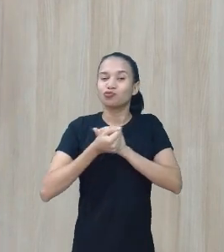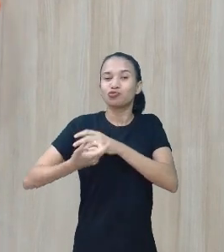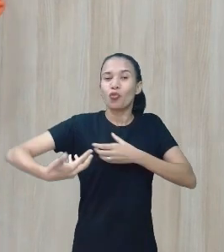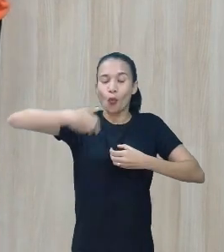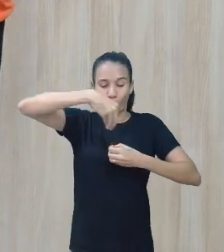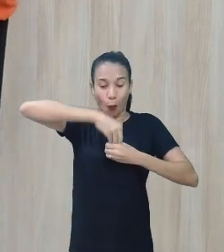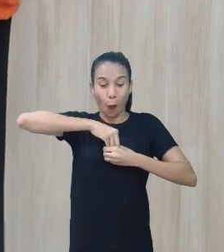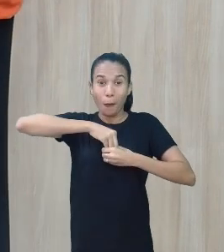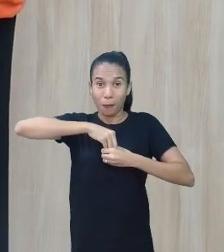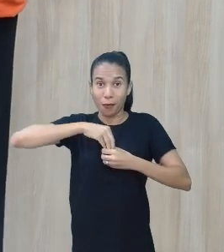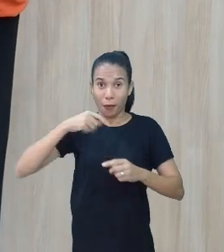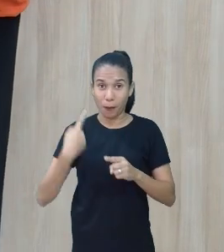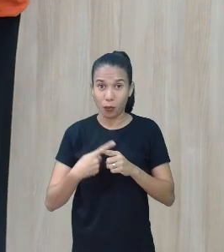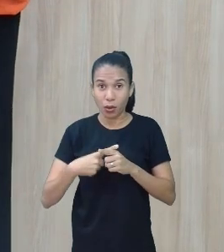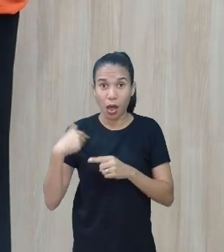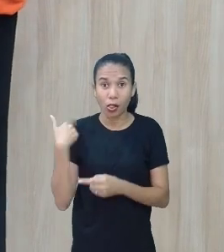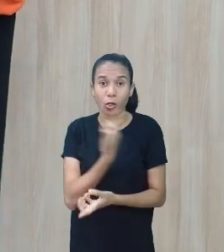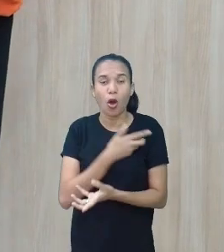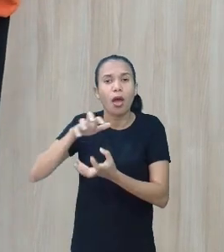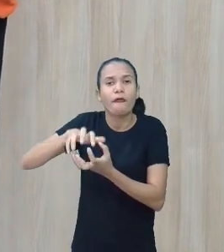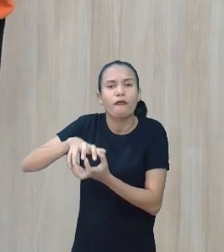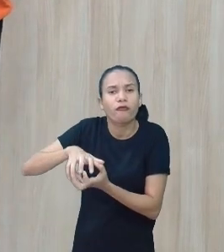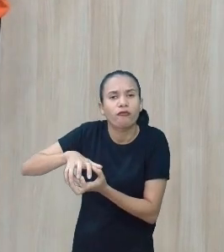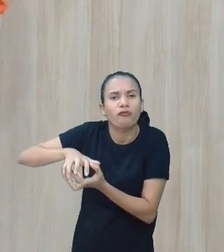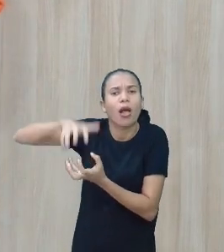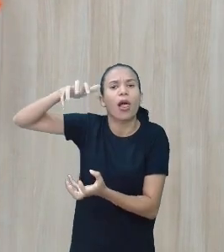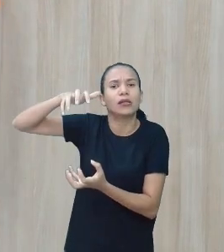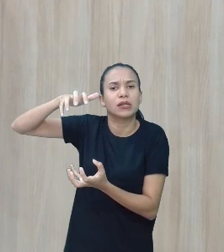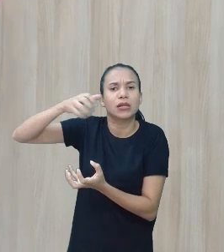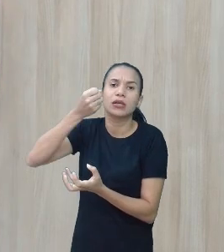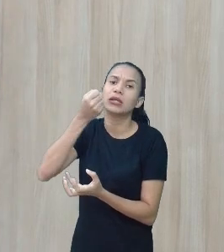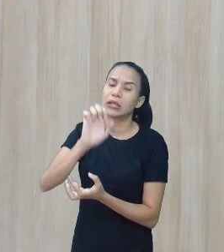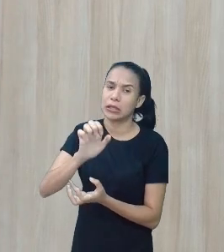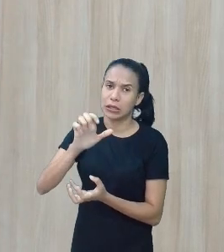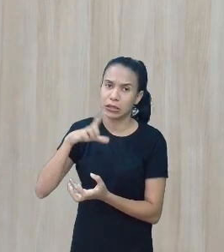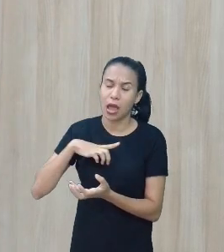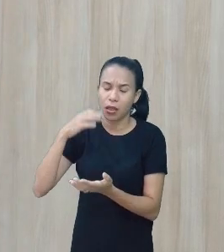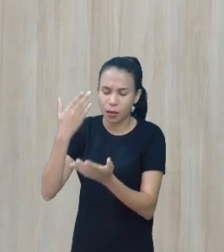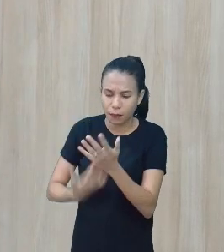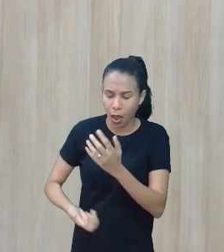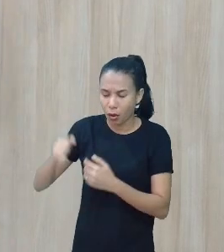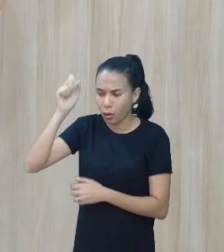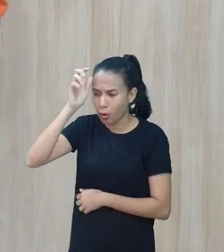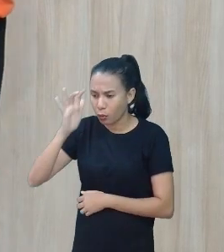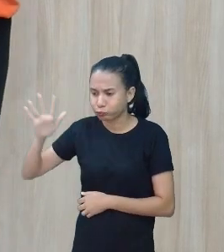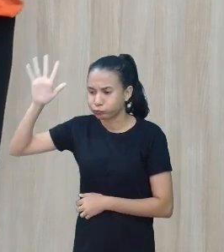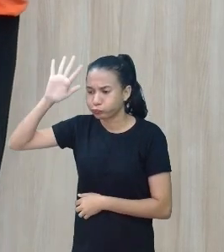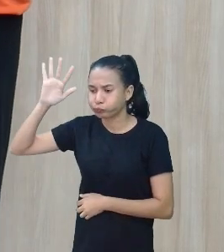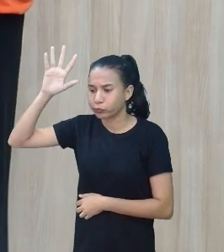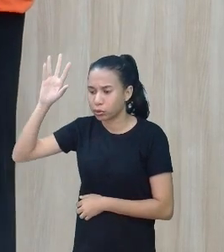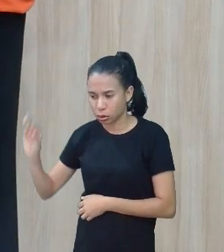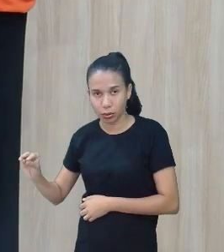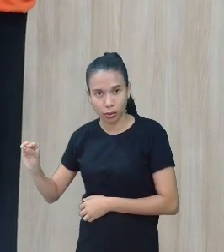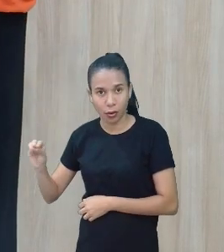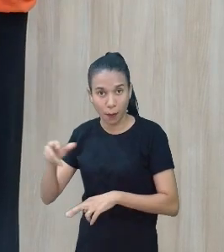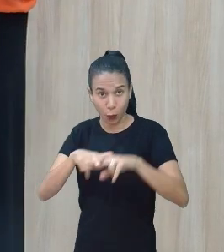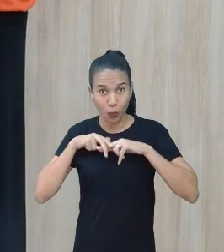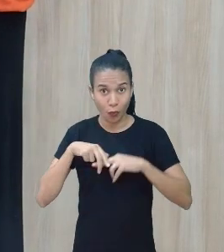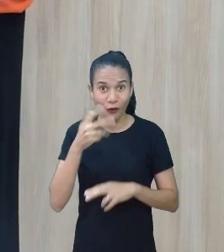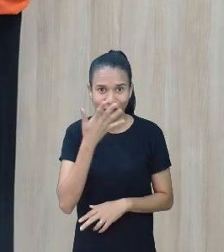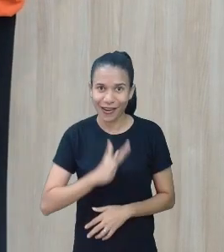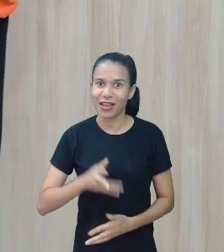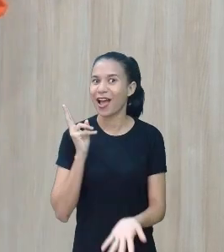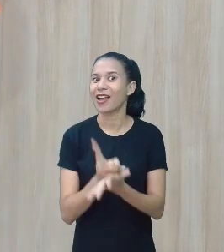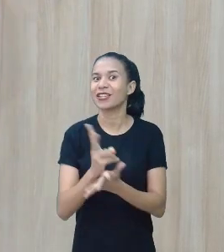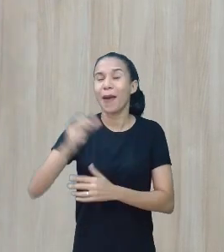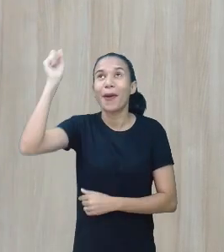porque a gente começa a envelhecer somente quando a gente perde os nossos sonhos. Então, ser criança é sonhar